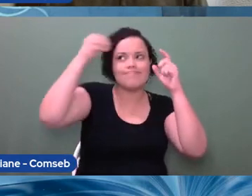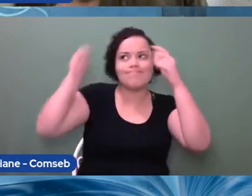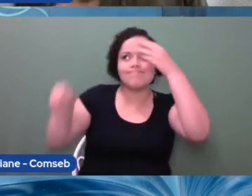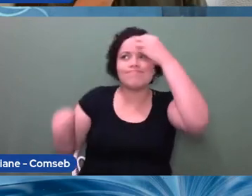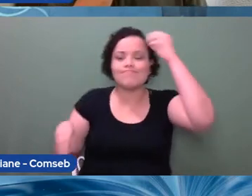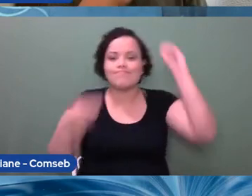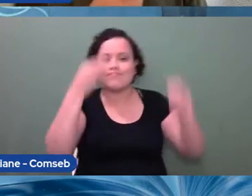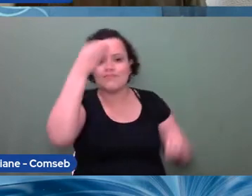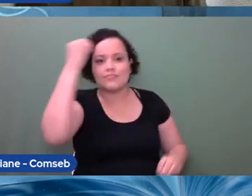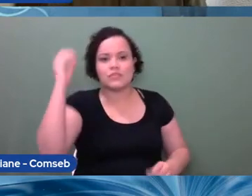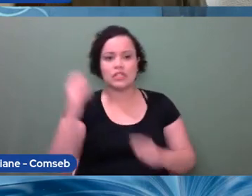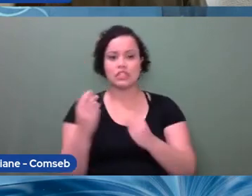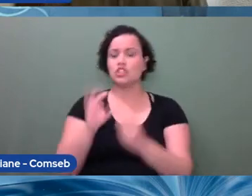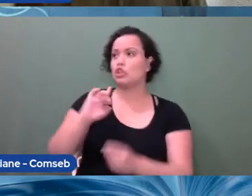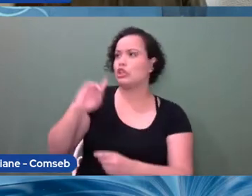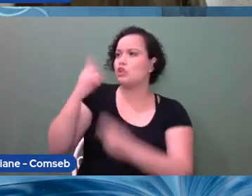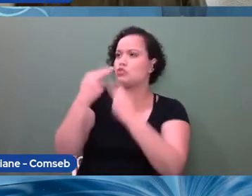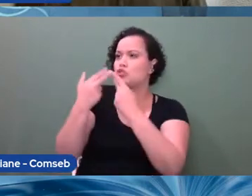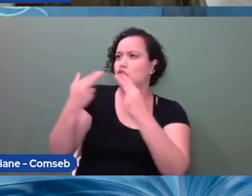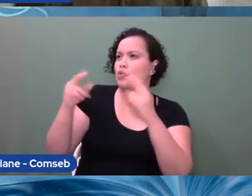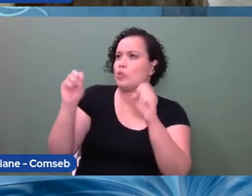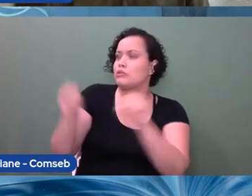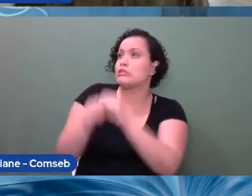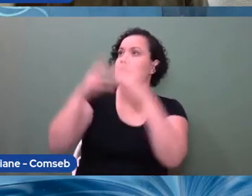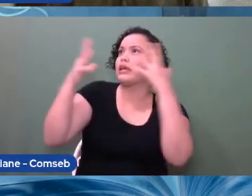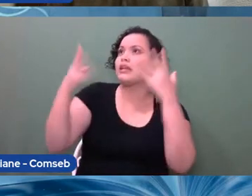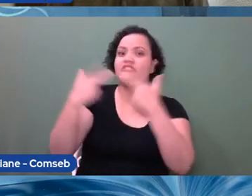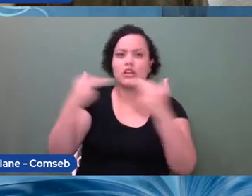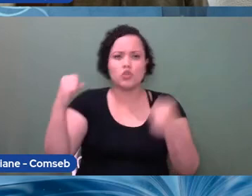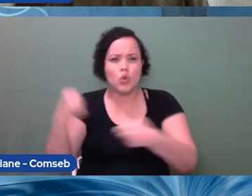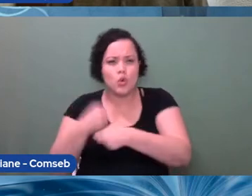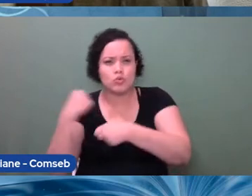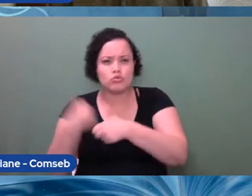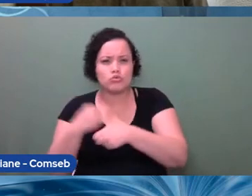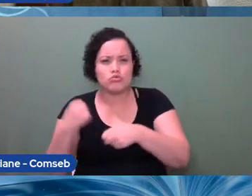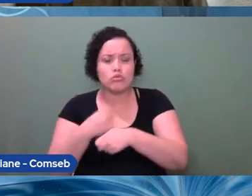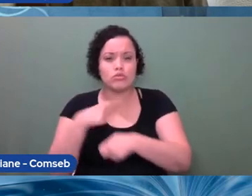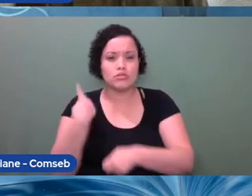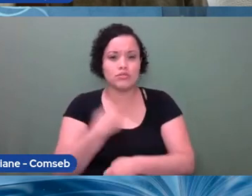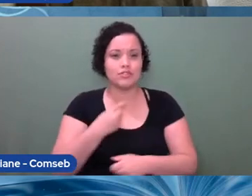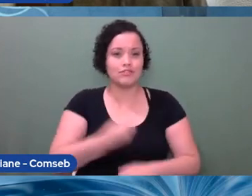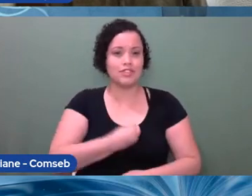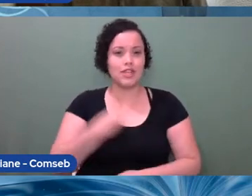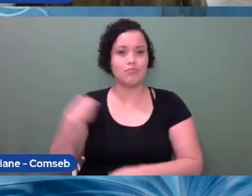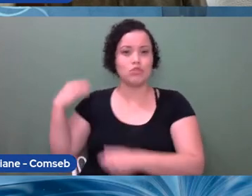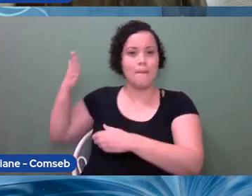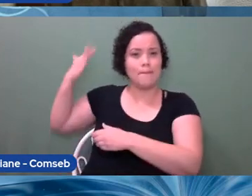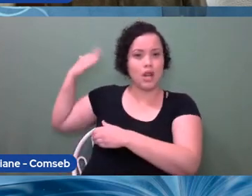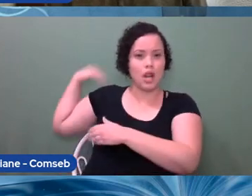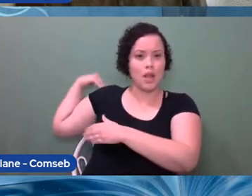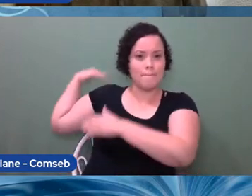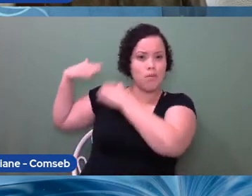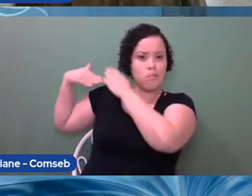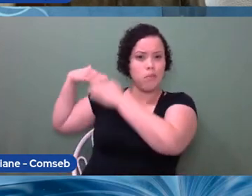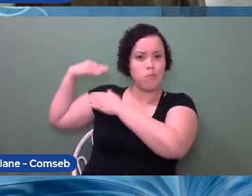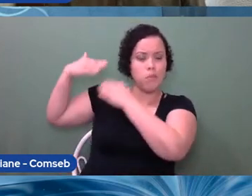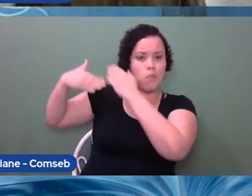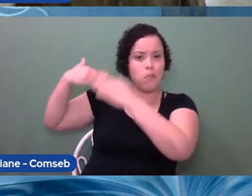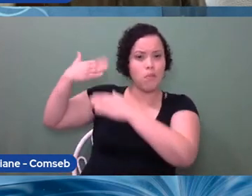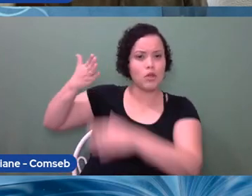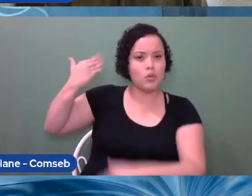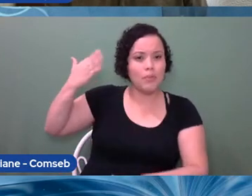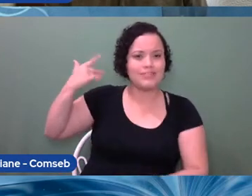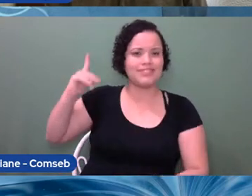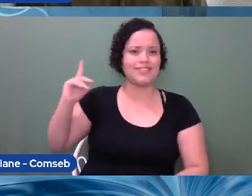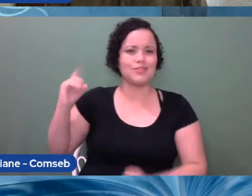coisas sagradas, enfim, uma série de construções que nós fizemos do nosso passado, fruto do nosso atavismo aí. E